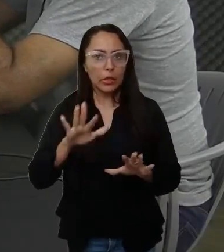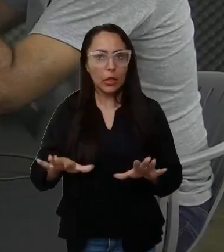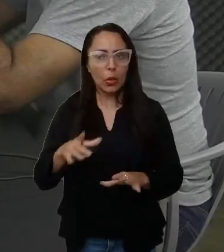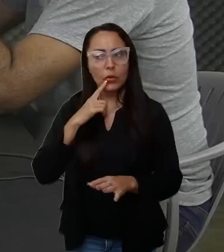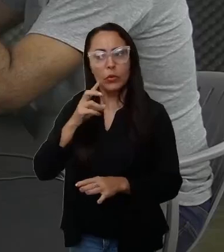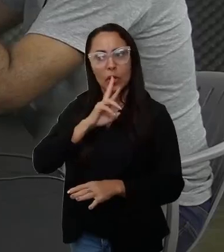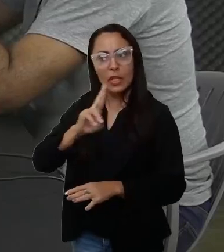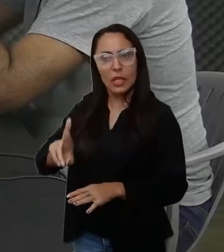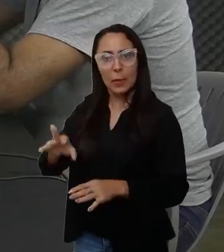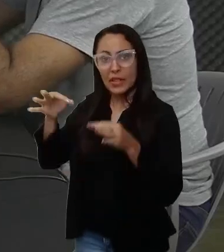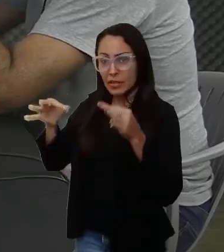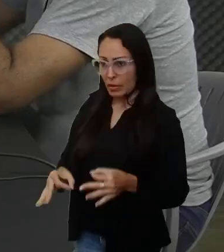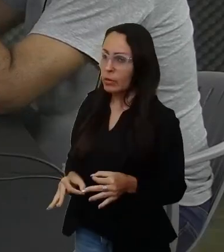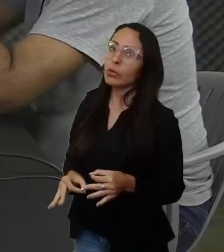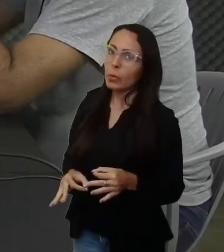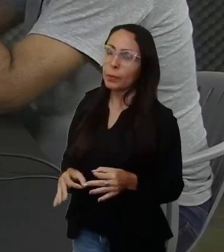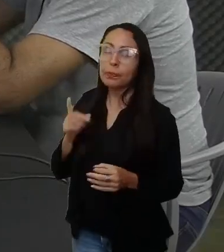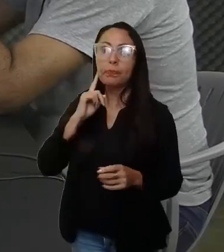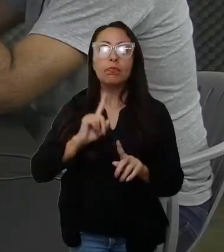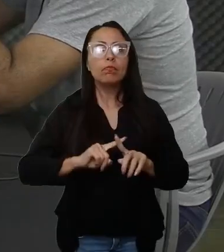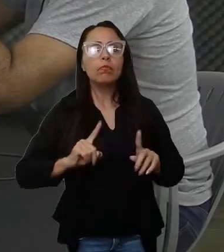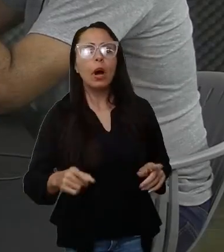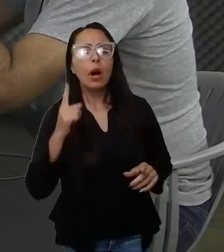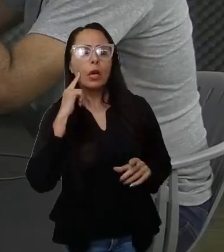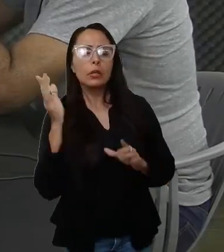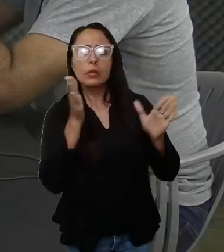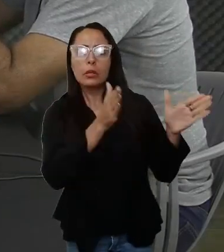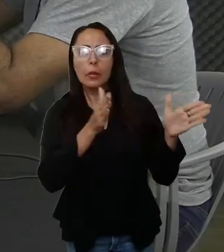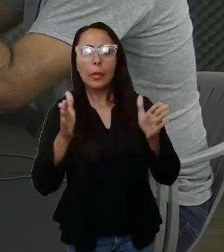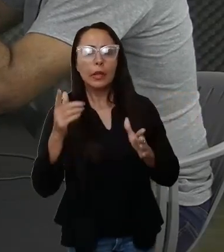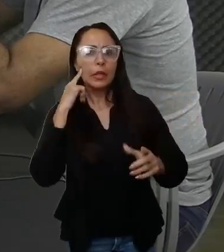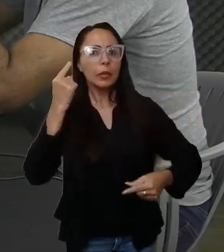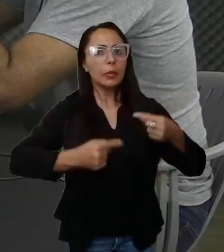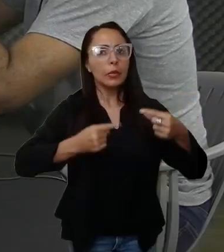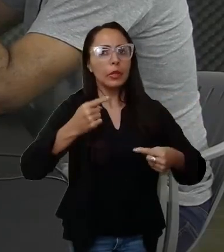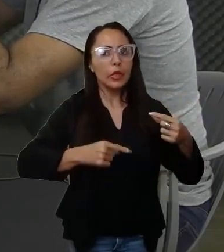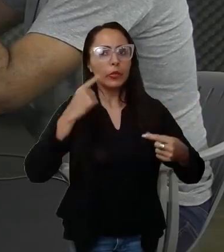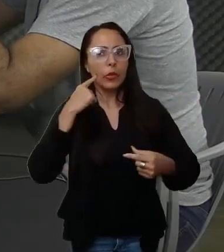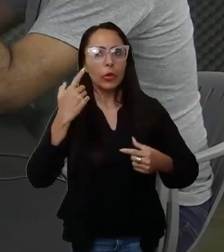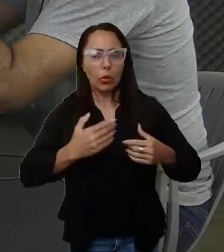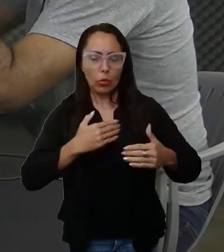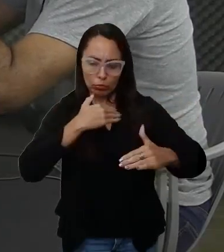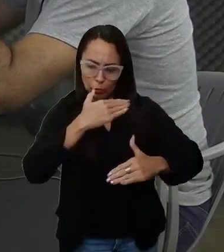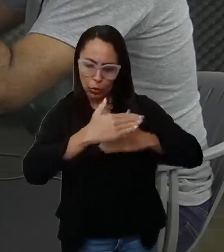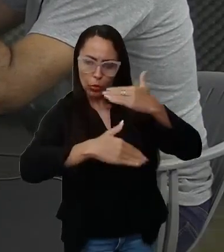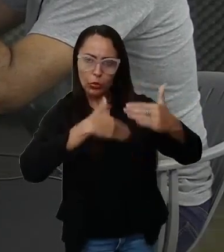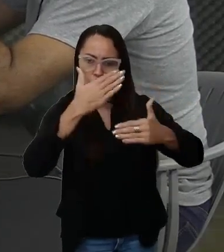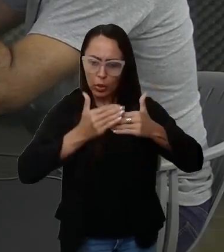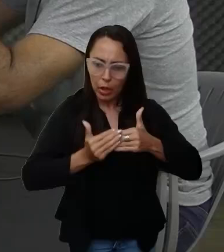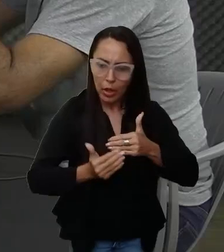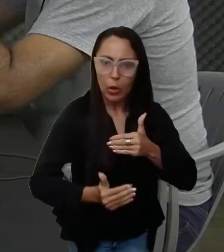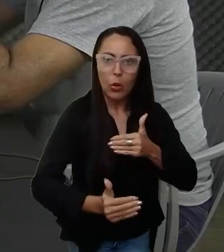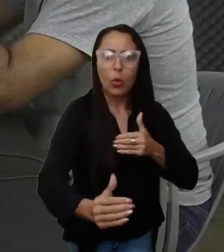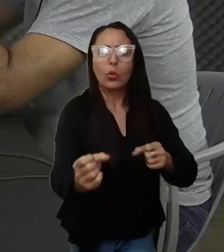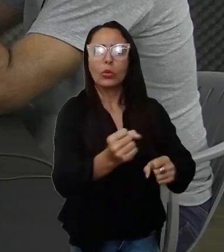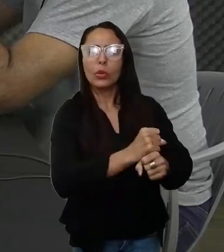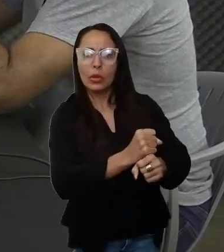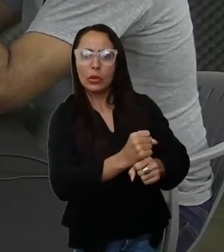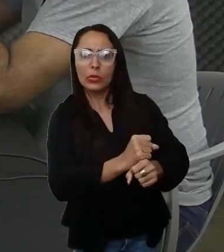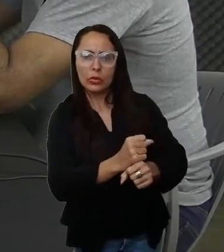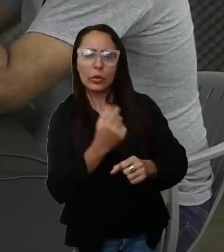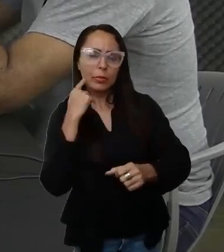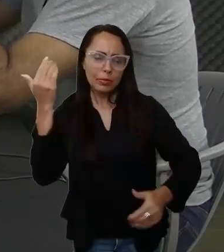com precisão. Mas das partes das políticas que foram construídas ao longo desses anos que eu